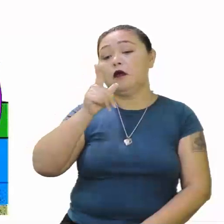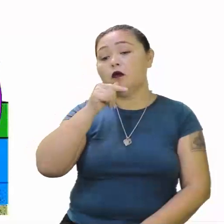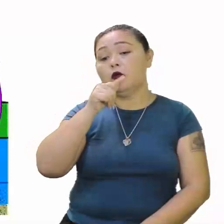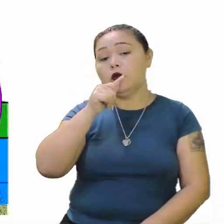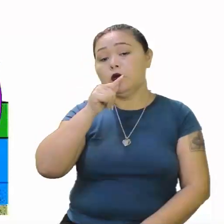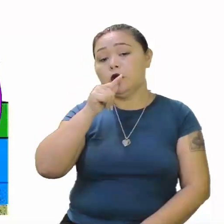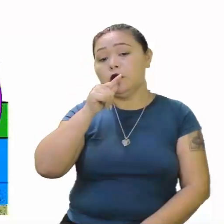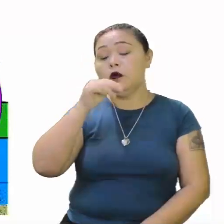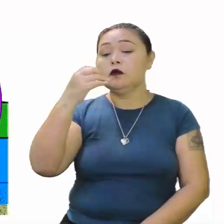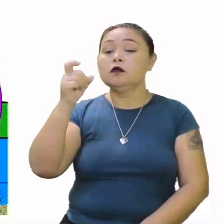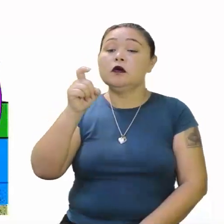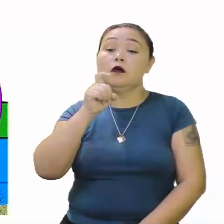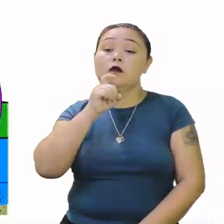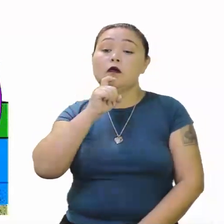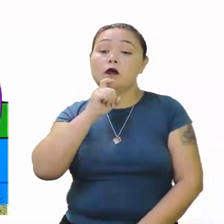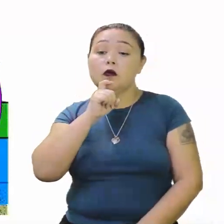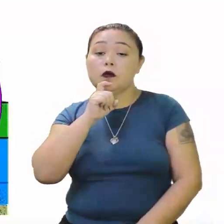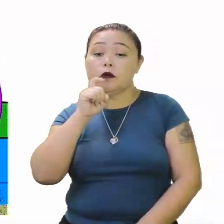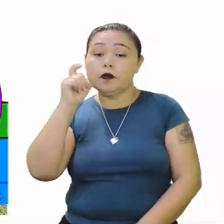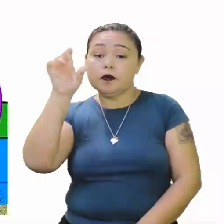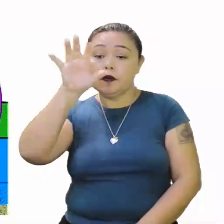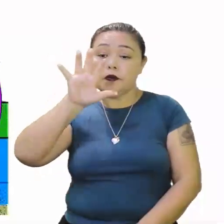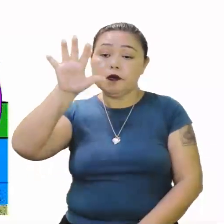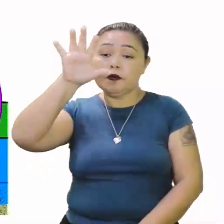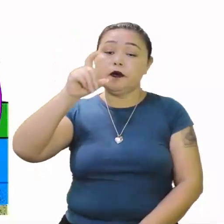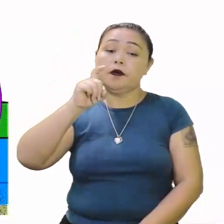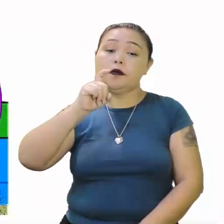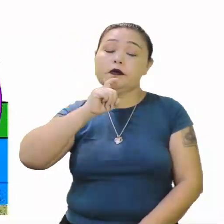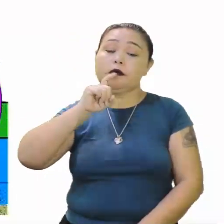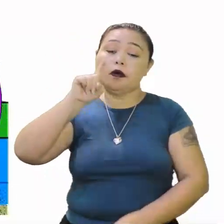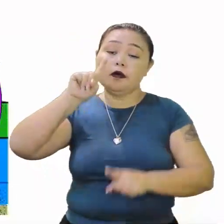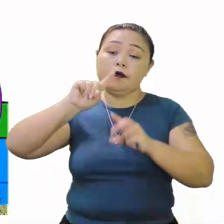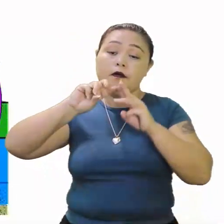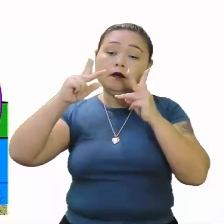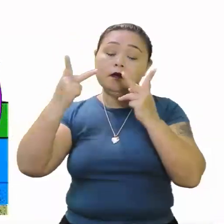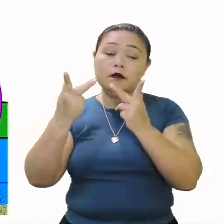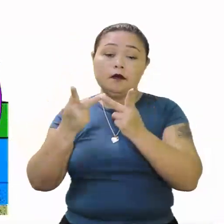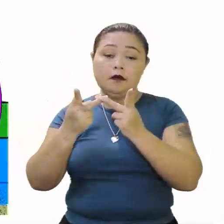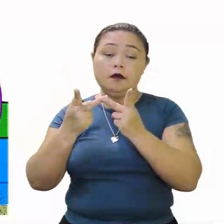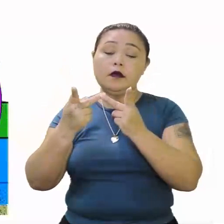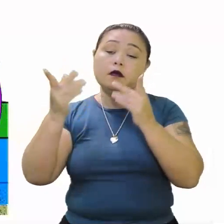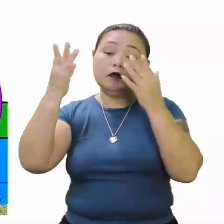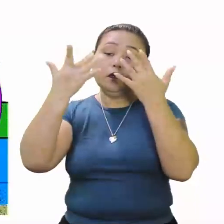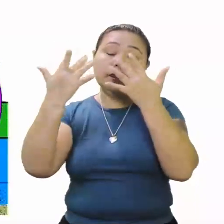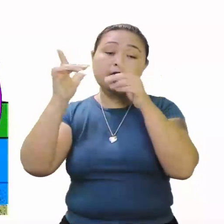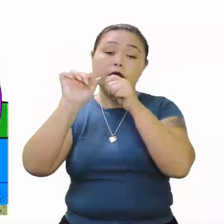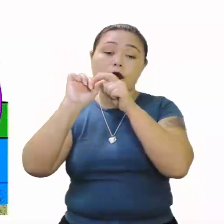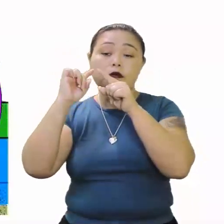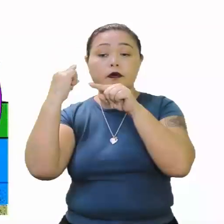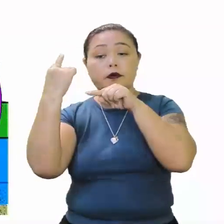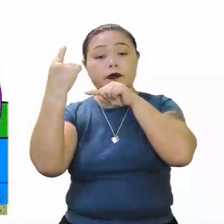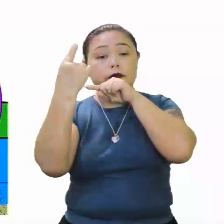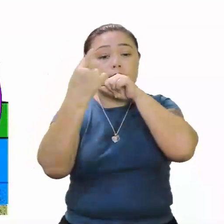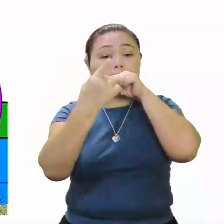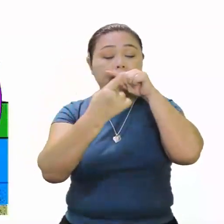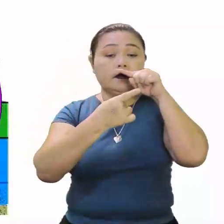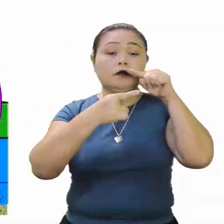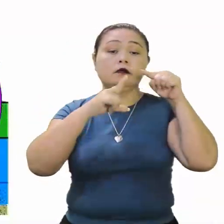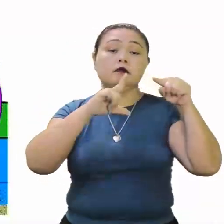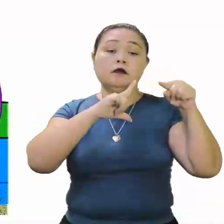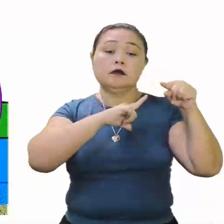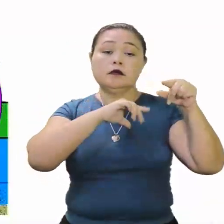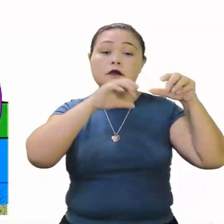o resfriamento, né, da matéria na fase gasosa, então nós